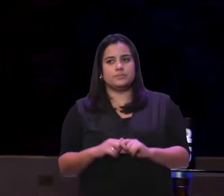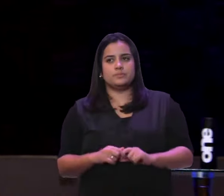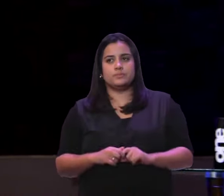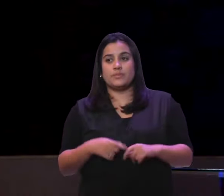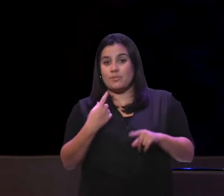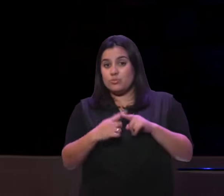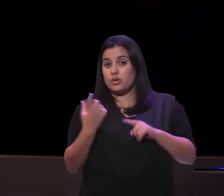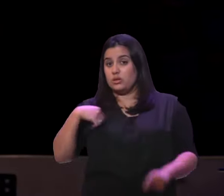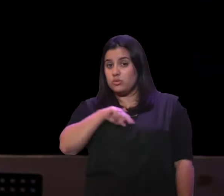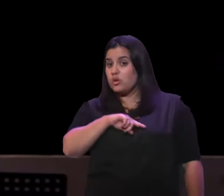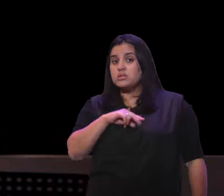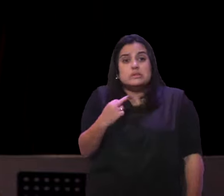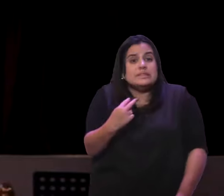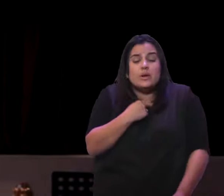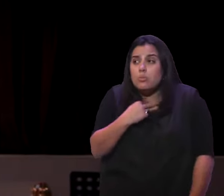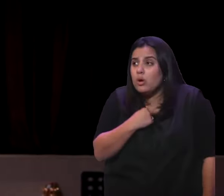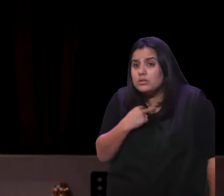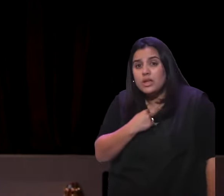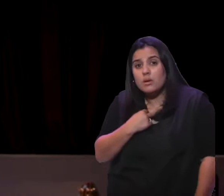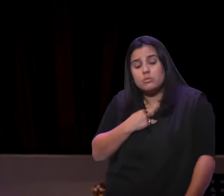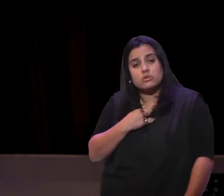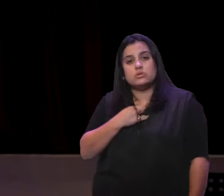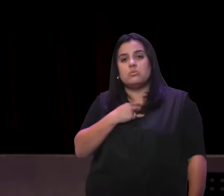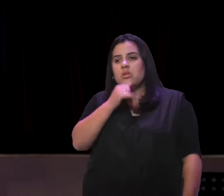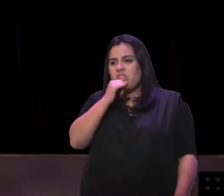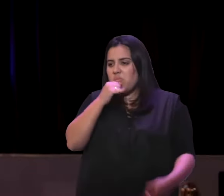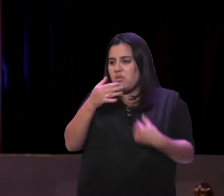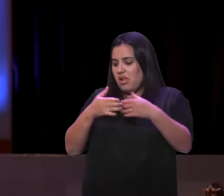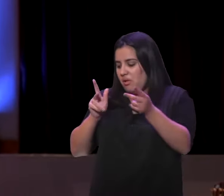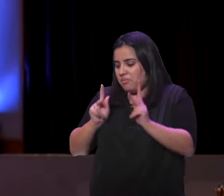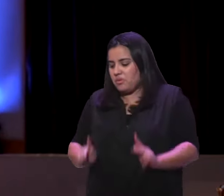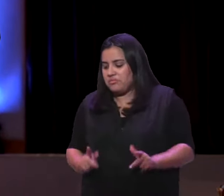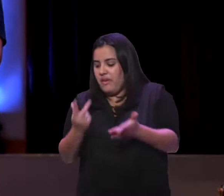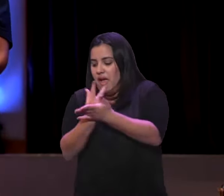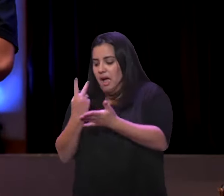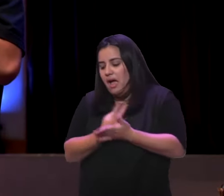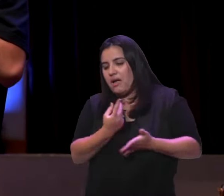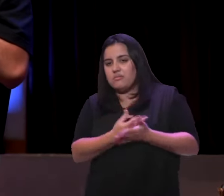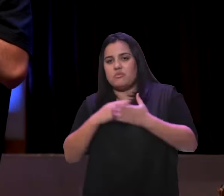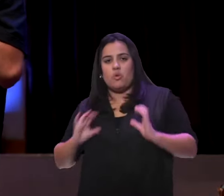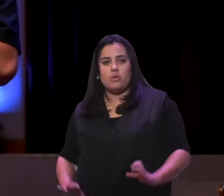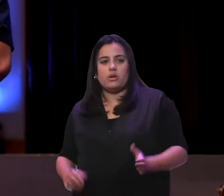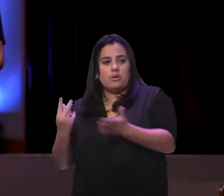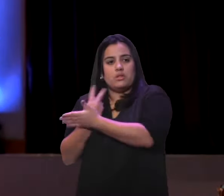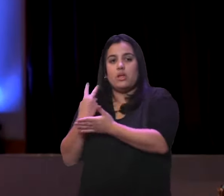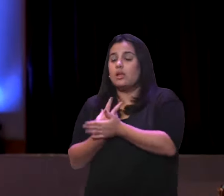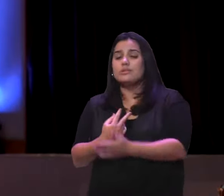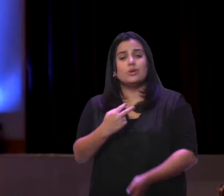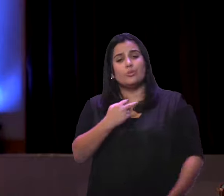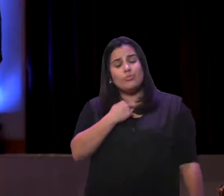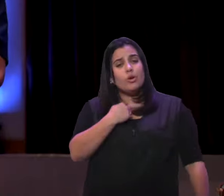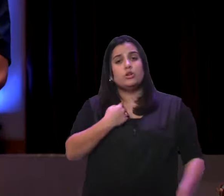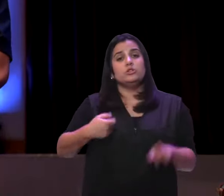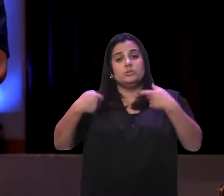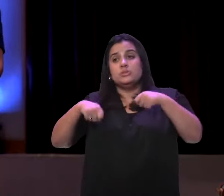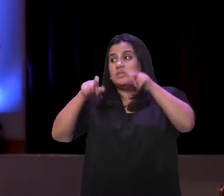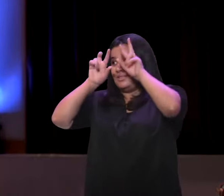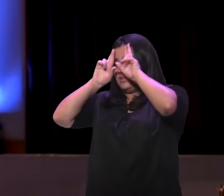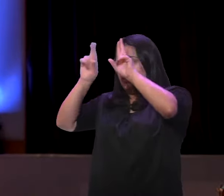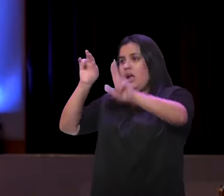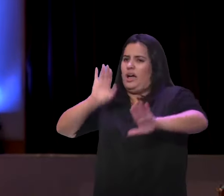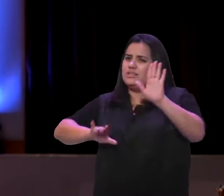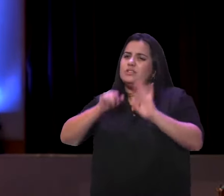nós não podemos chegar na presença de Deus de qualquer jeito. Às vezes você tem boas intenções, você vem aqui querendo